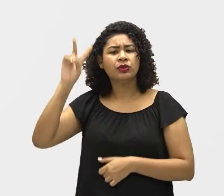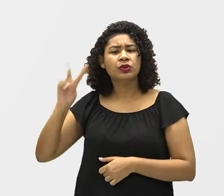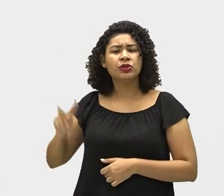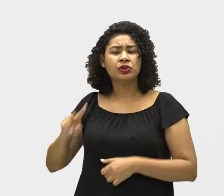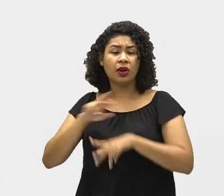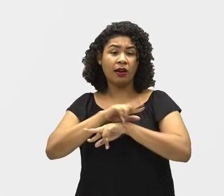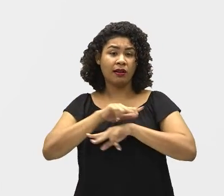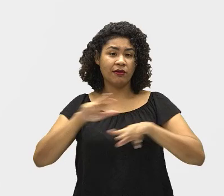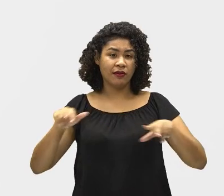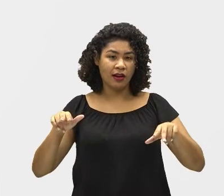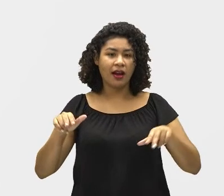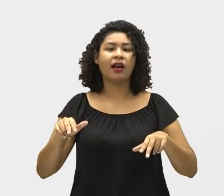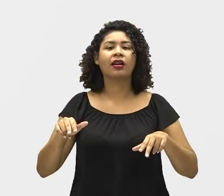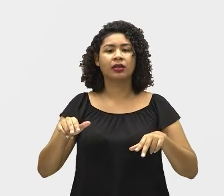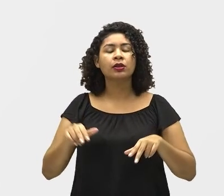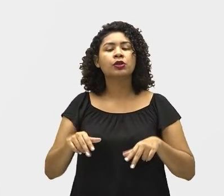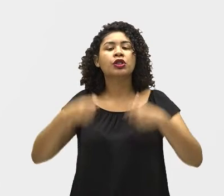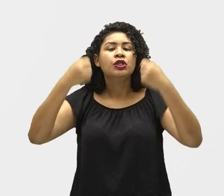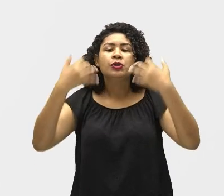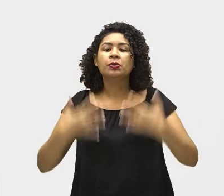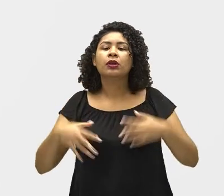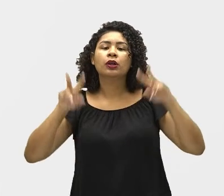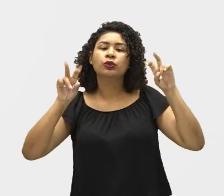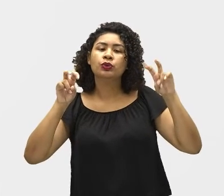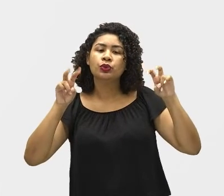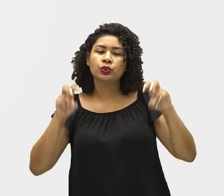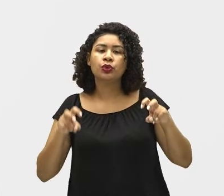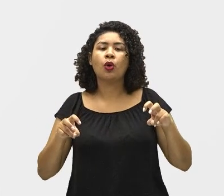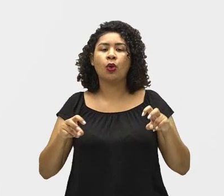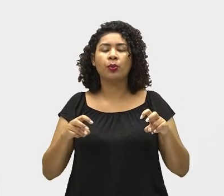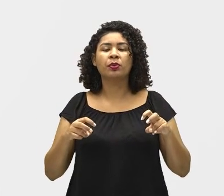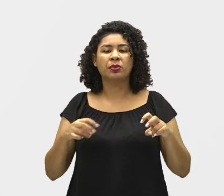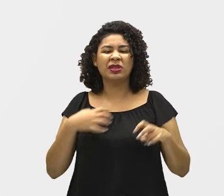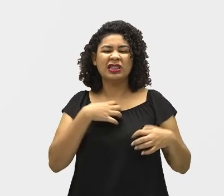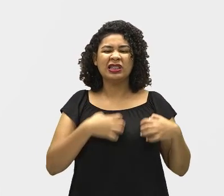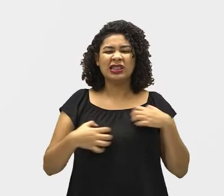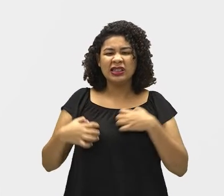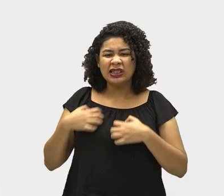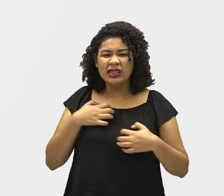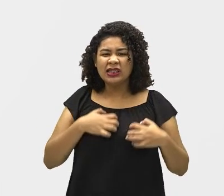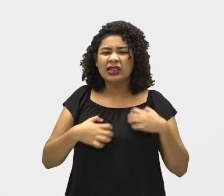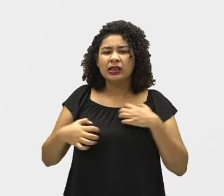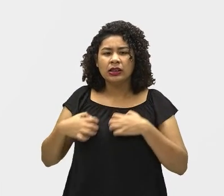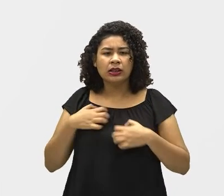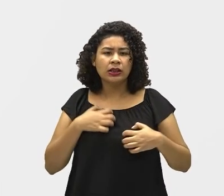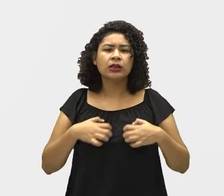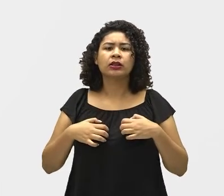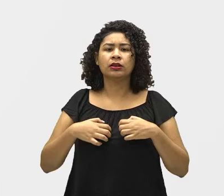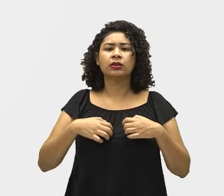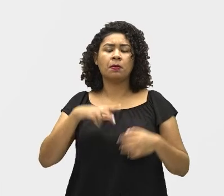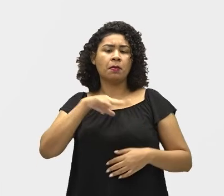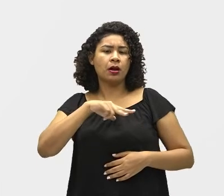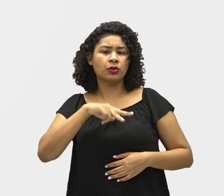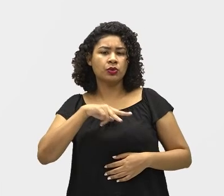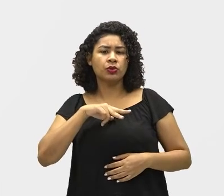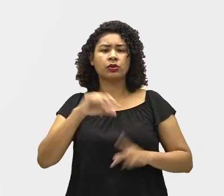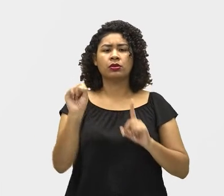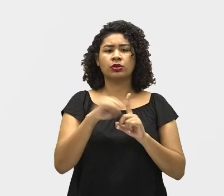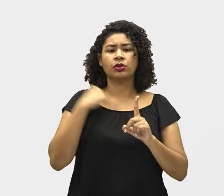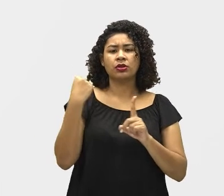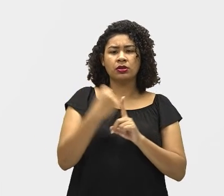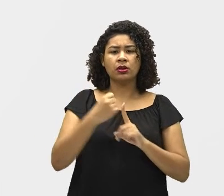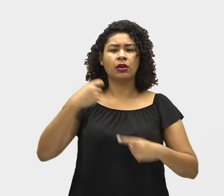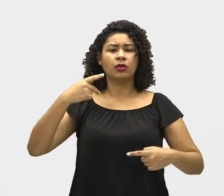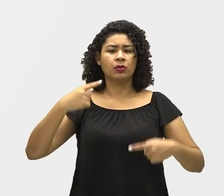sua obra os conflitos humanos nas mais diversas dimensões pessoais, sociais e políticas. E nós temos também aí